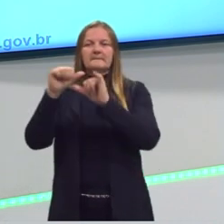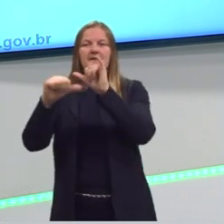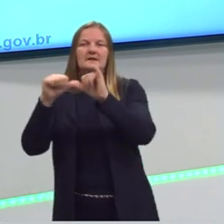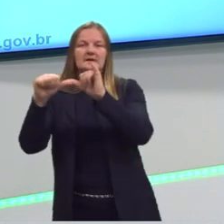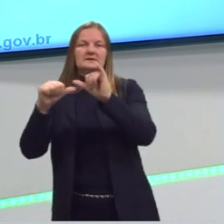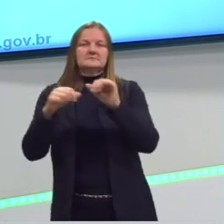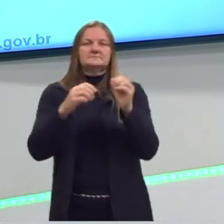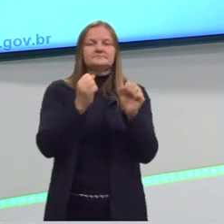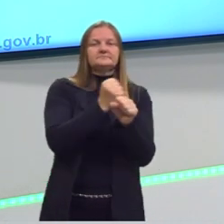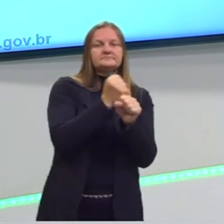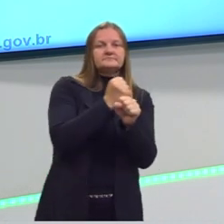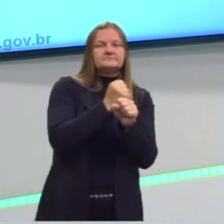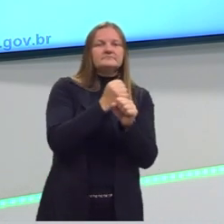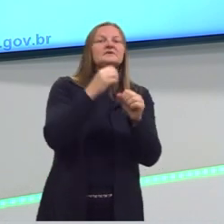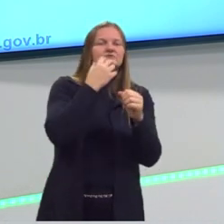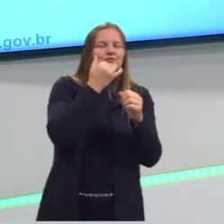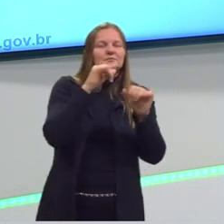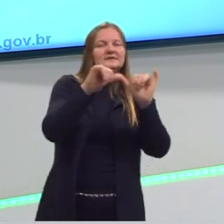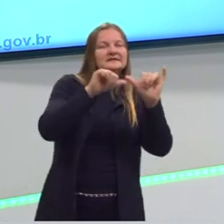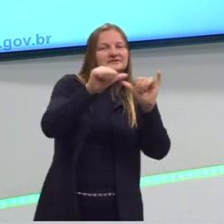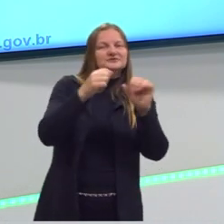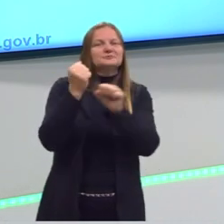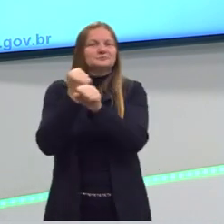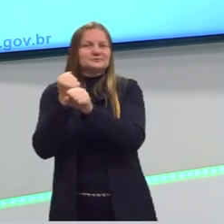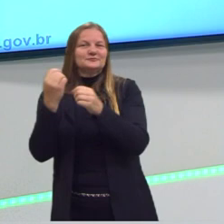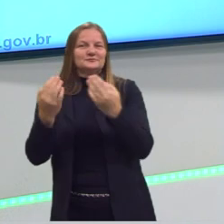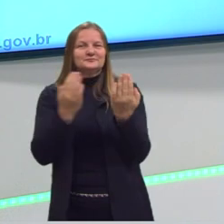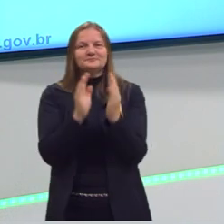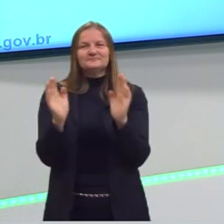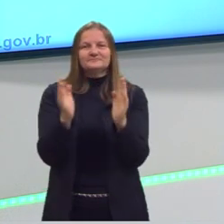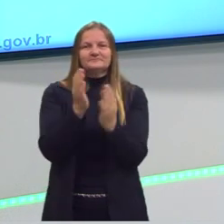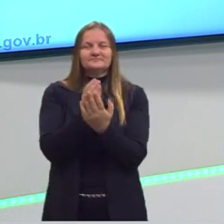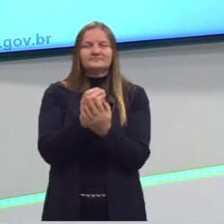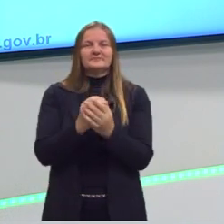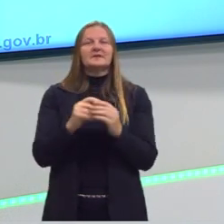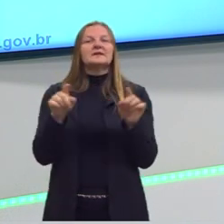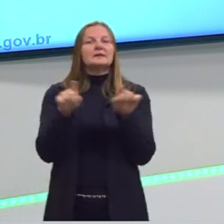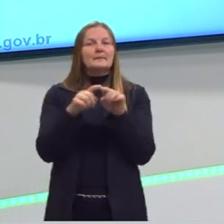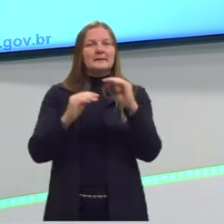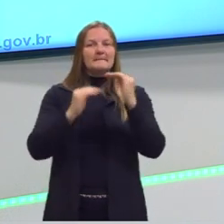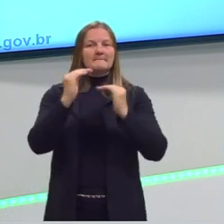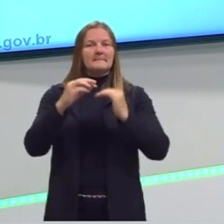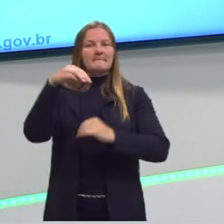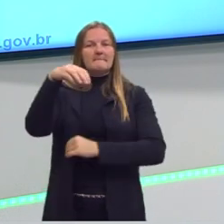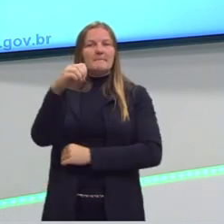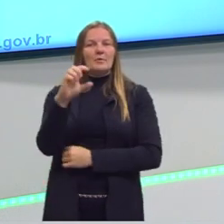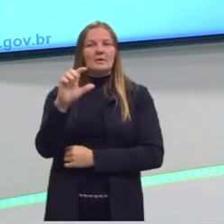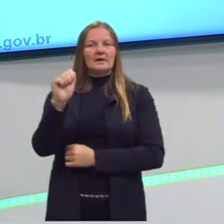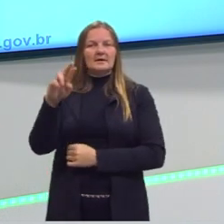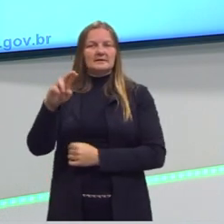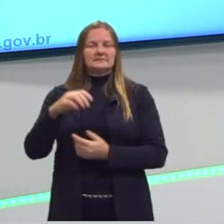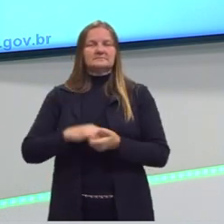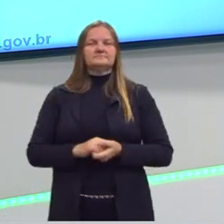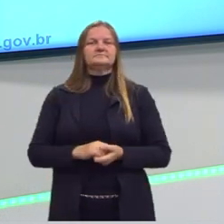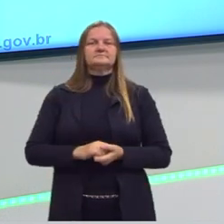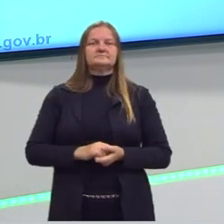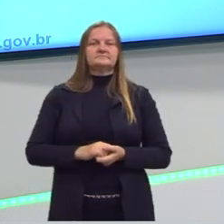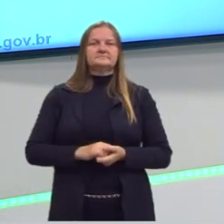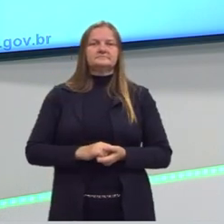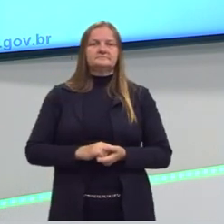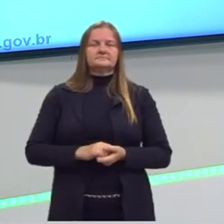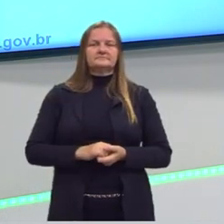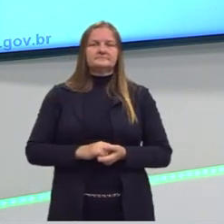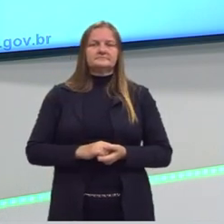e do lado os produtos e eu também preciso estabelecer a proporção molar área que segue a segunda lei lá